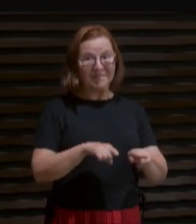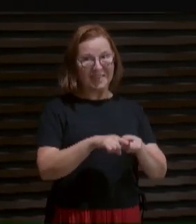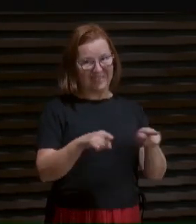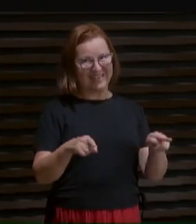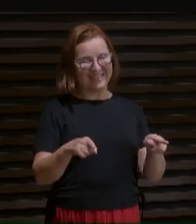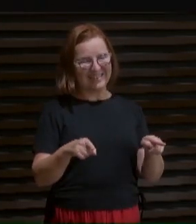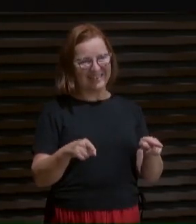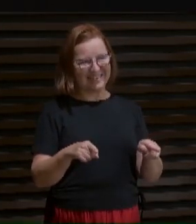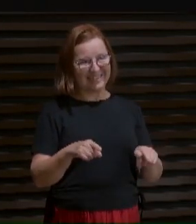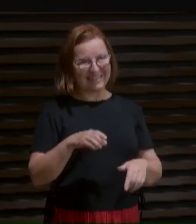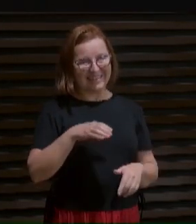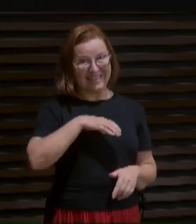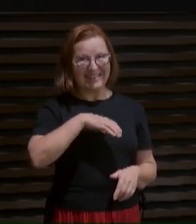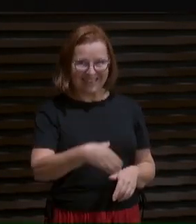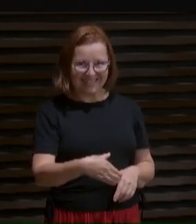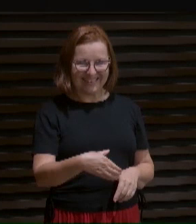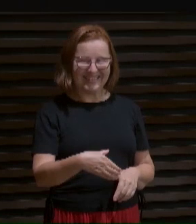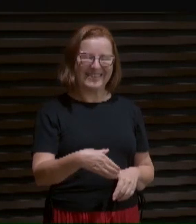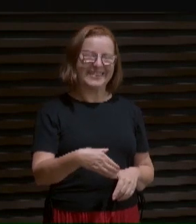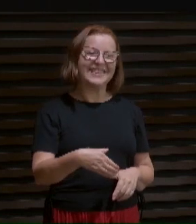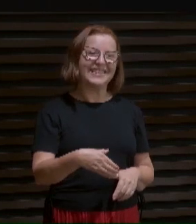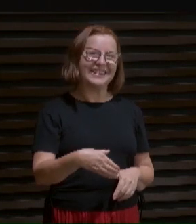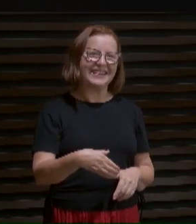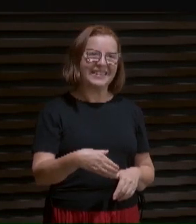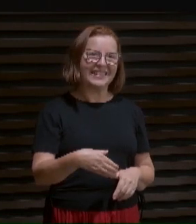mas tende bom ânimo.